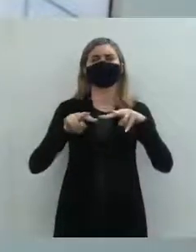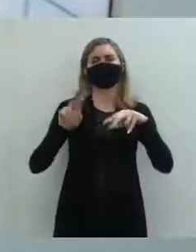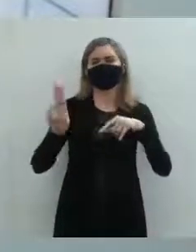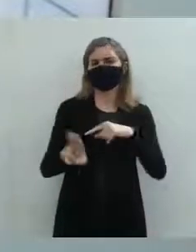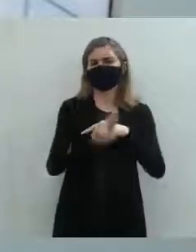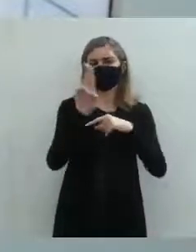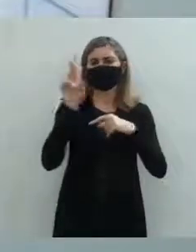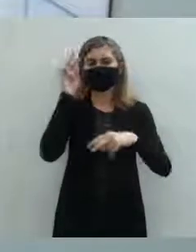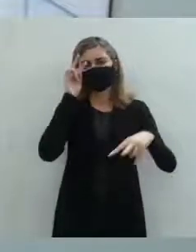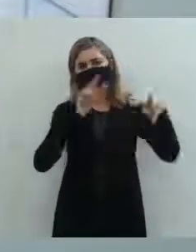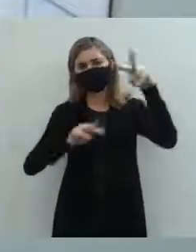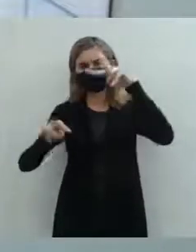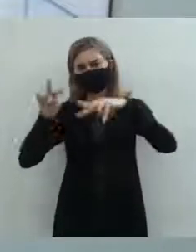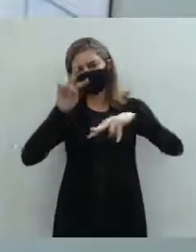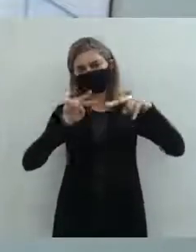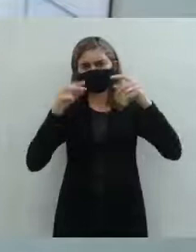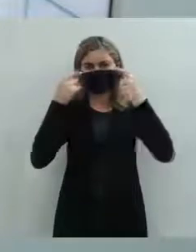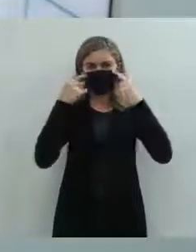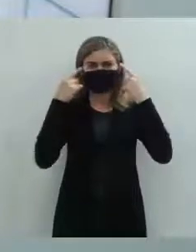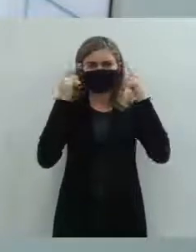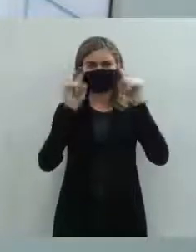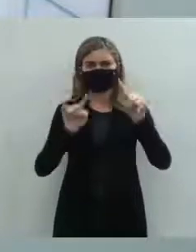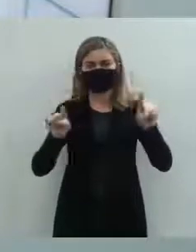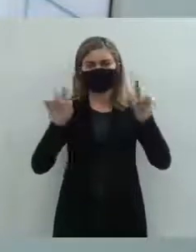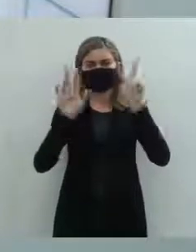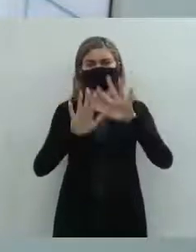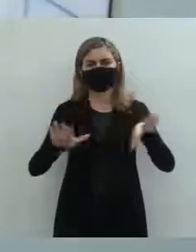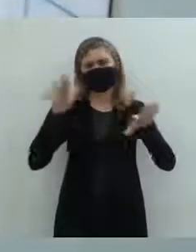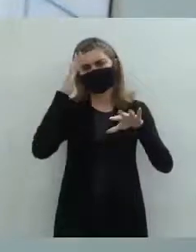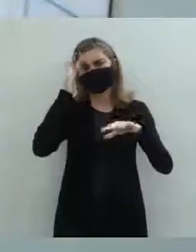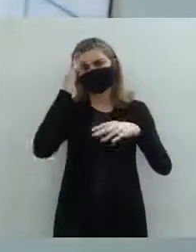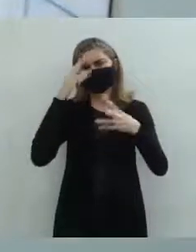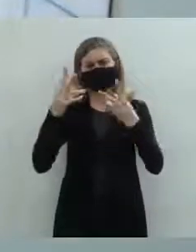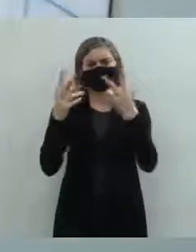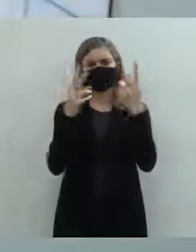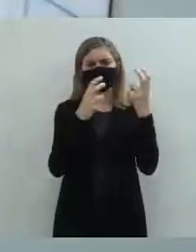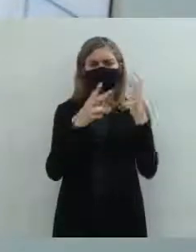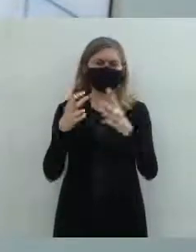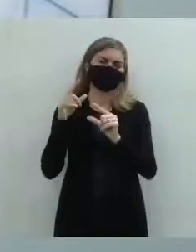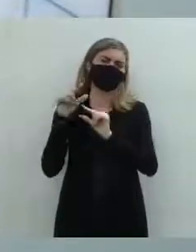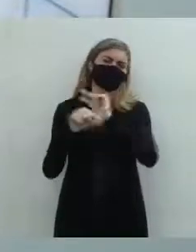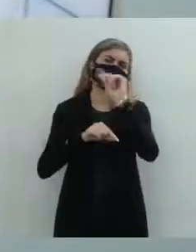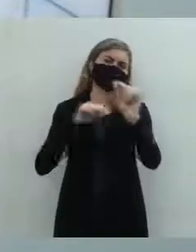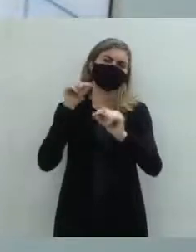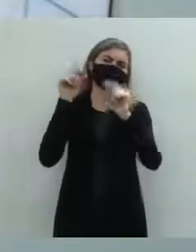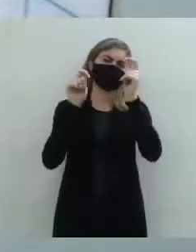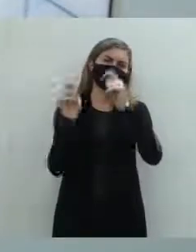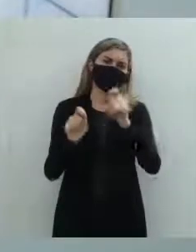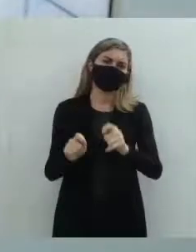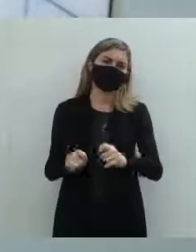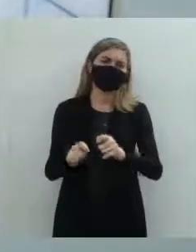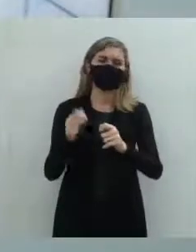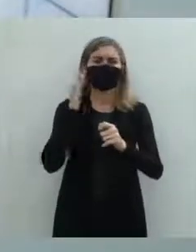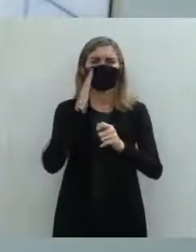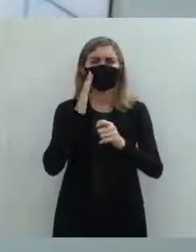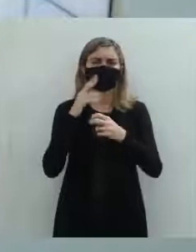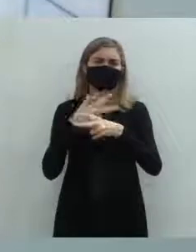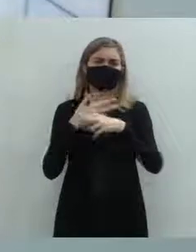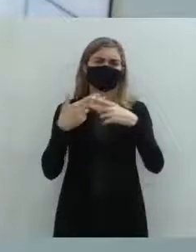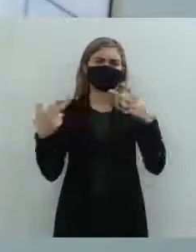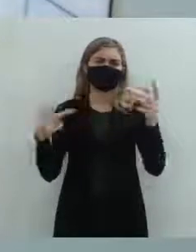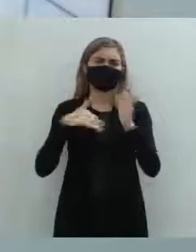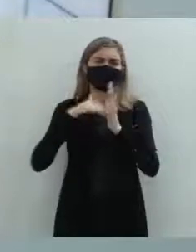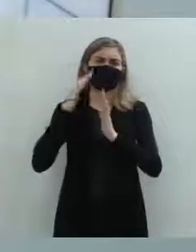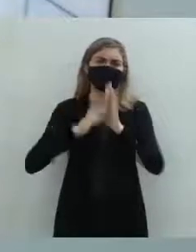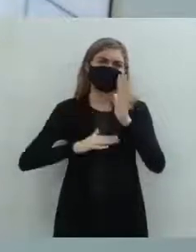a visão, usa os olhos para poder entender, perceber o que é as artes, entender um monte de coisa. Então aí envolve